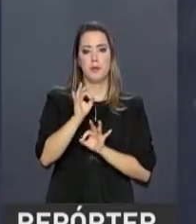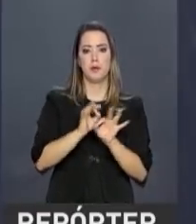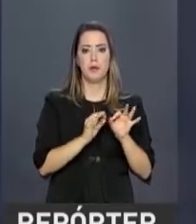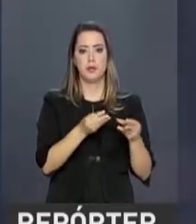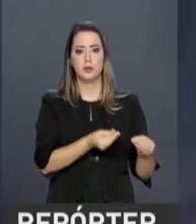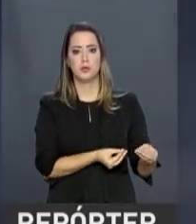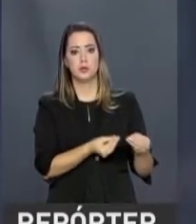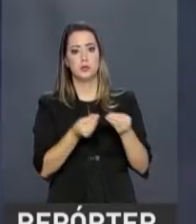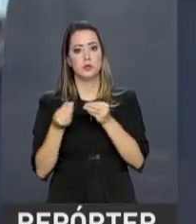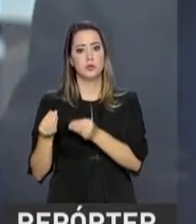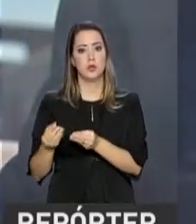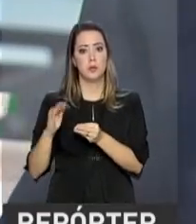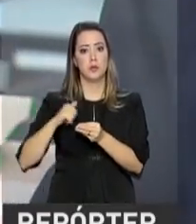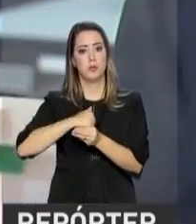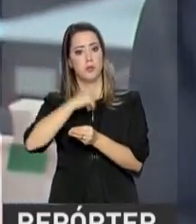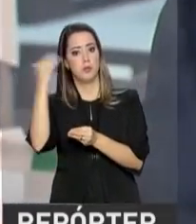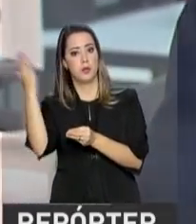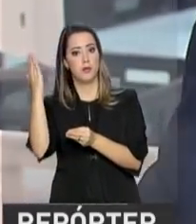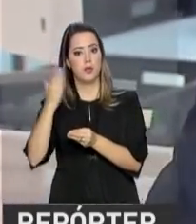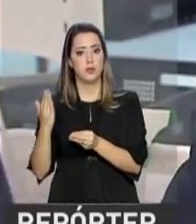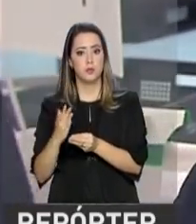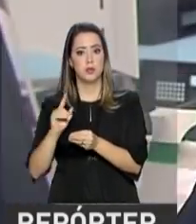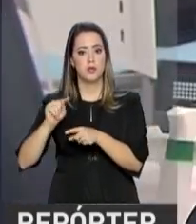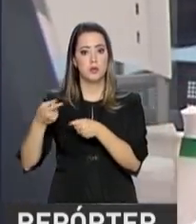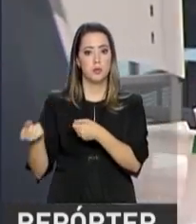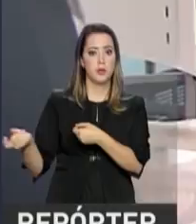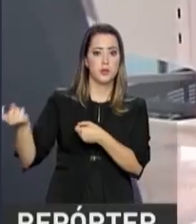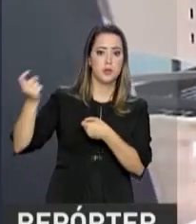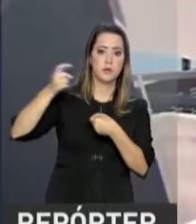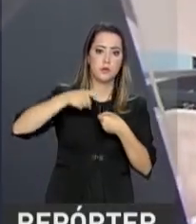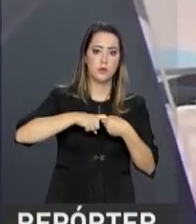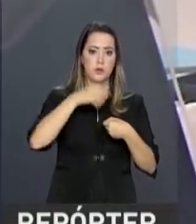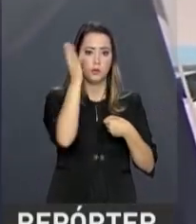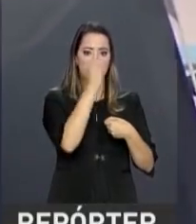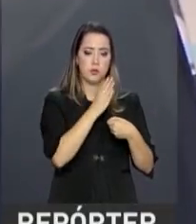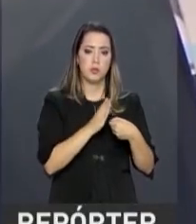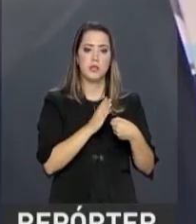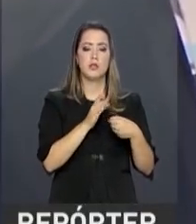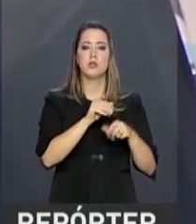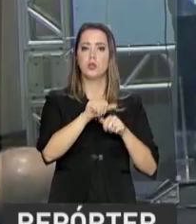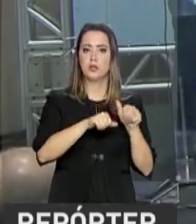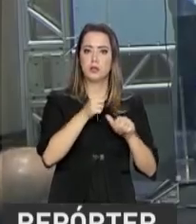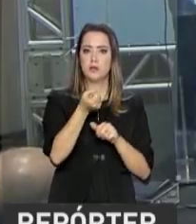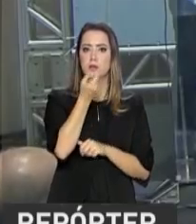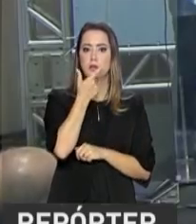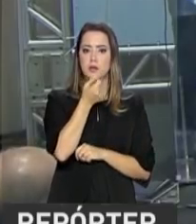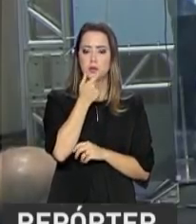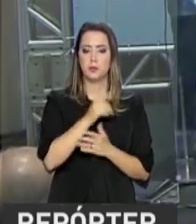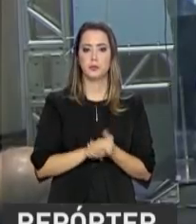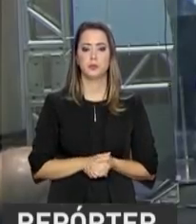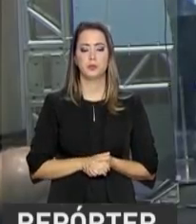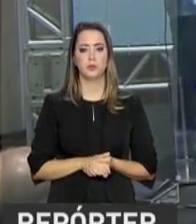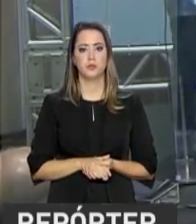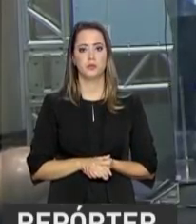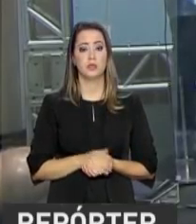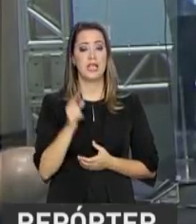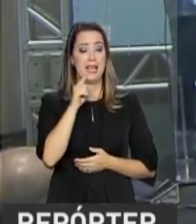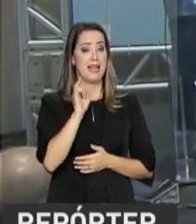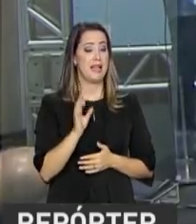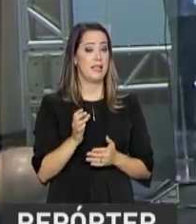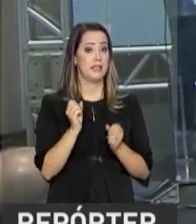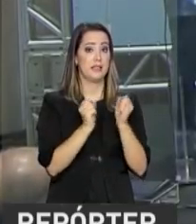e encaminha para o exterior. O produto depois retorna ao Brasil em forma de medicamento. Esta fábrica vai faturar mais